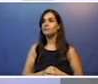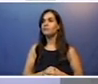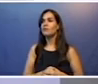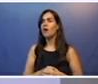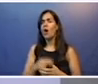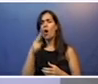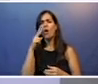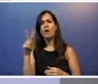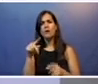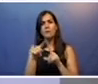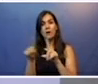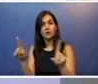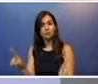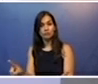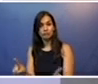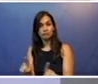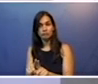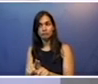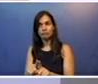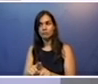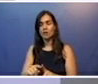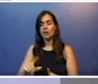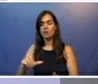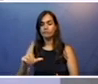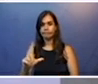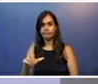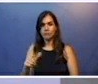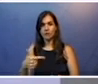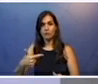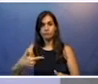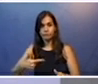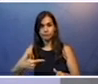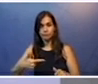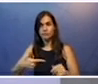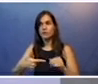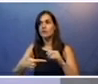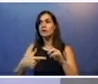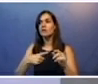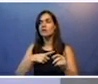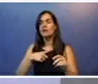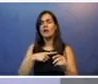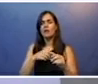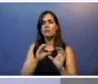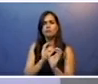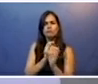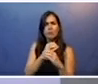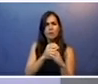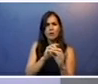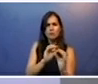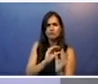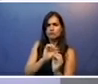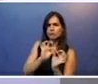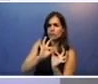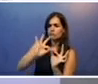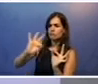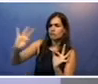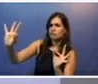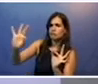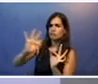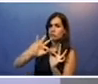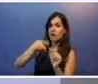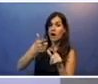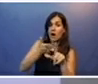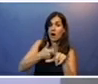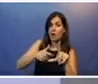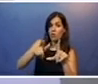Aqui já está desenhado, né? Primeiro ele colocou o teodolito, que é aquele aparelho que mede o ângulo